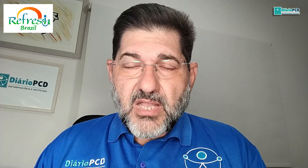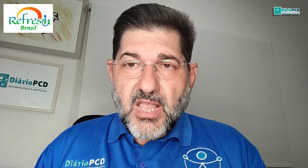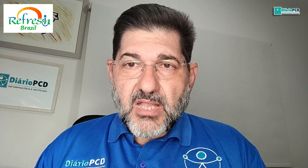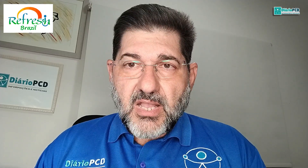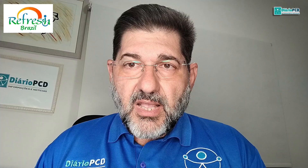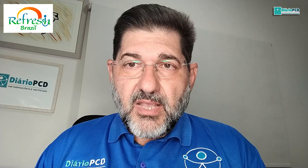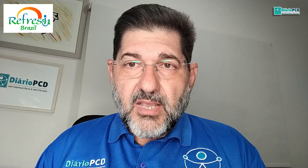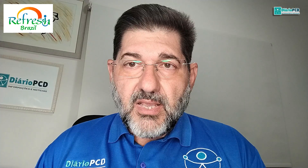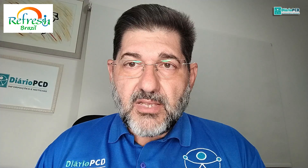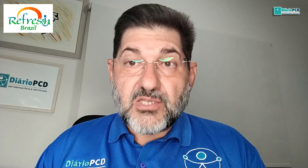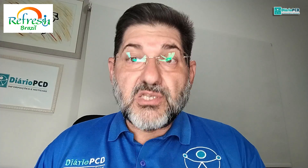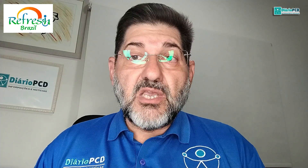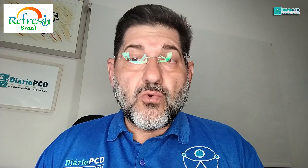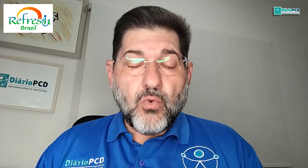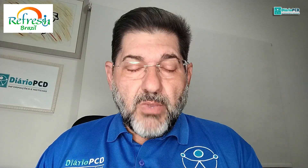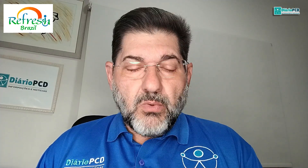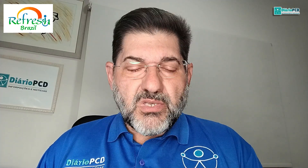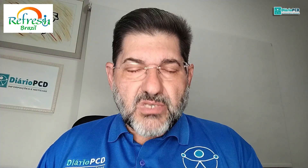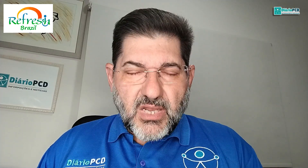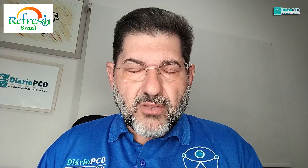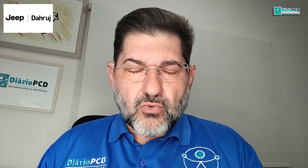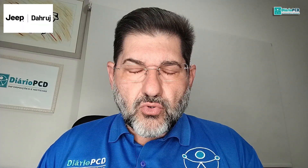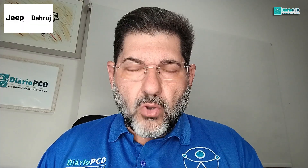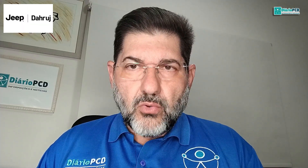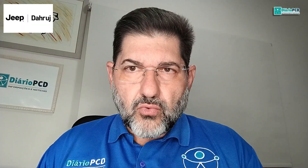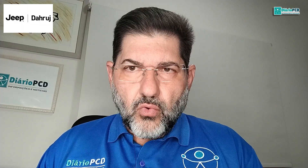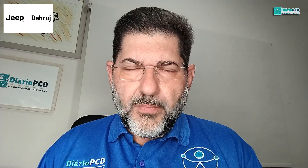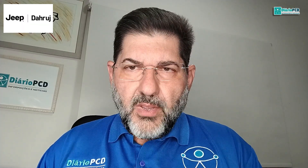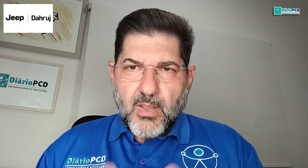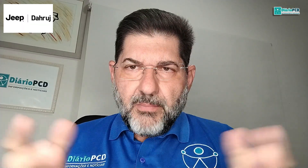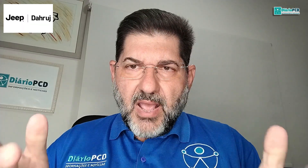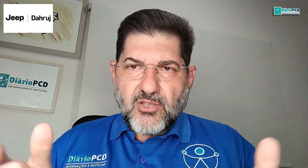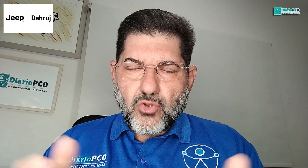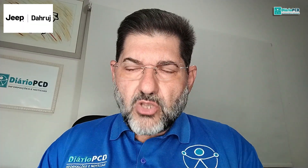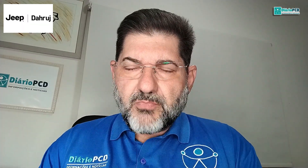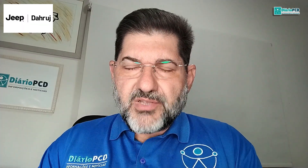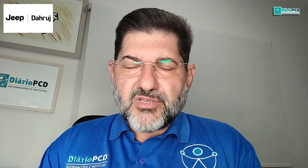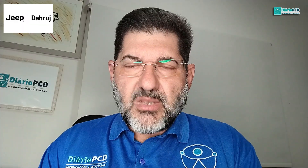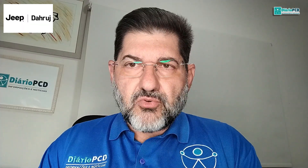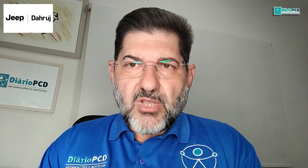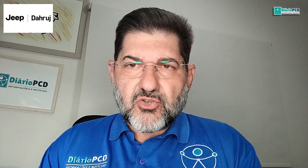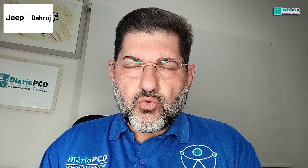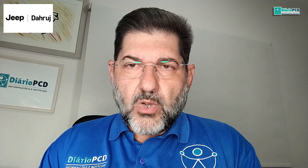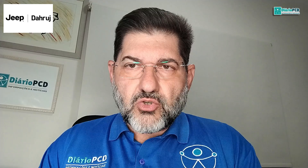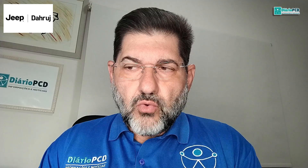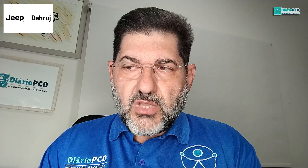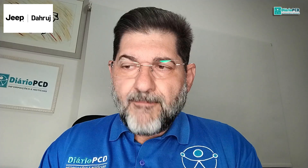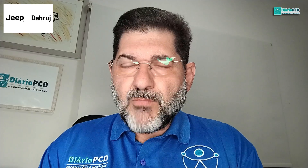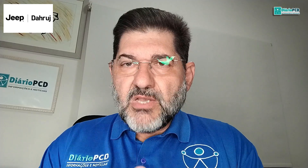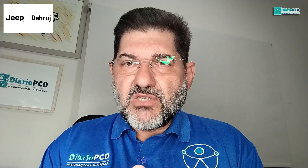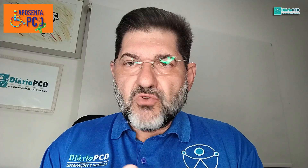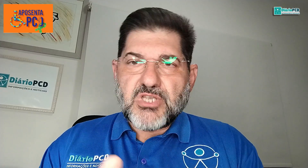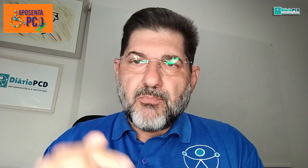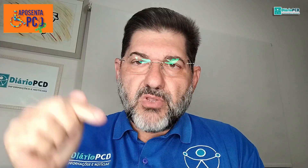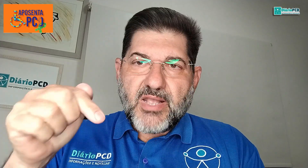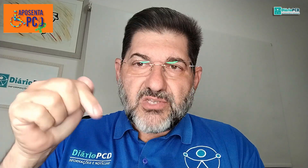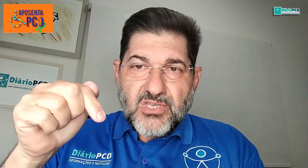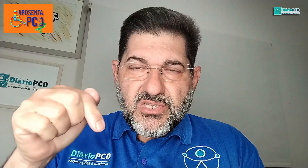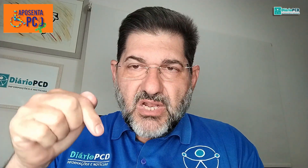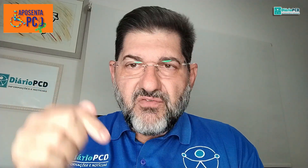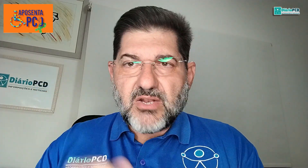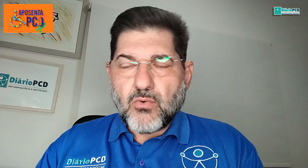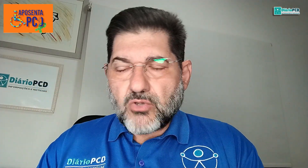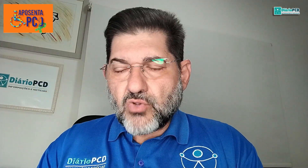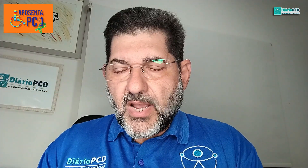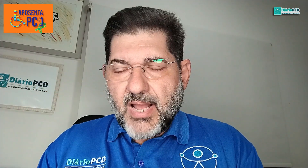de 75 mil inscritos no YouTube. Para isso nós precisamos da sua ajuda. Se você puder